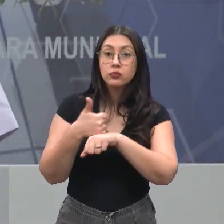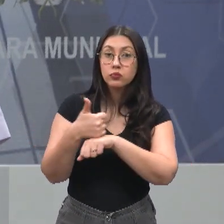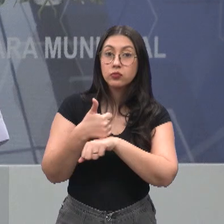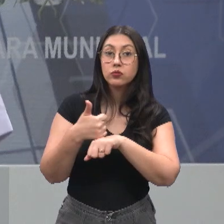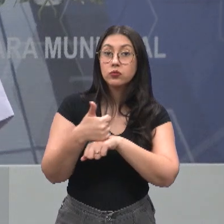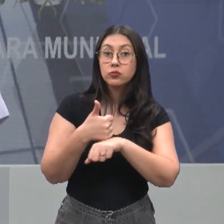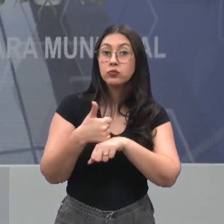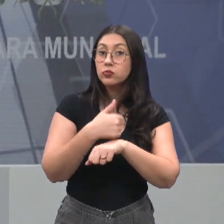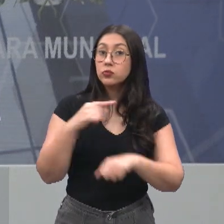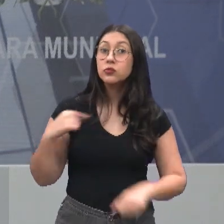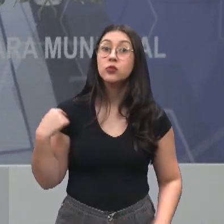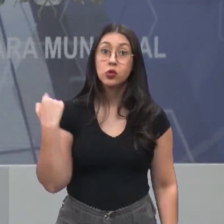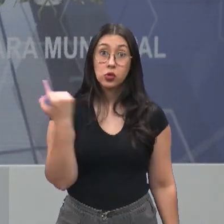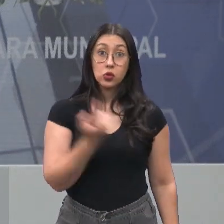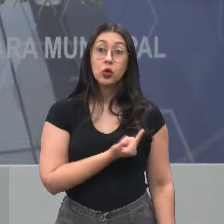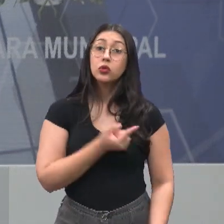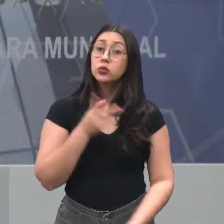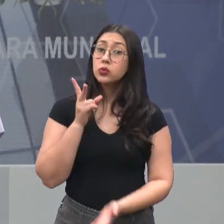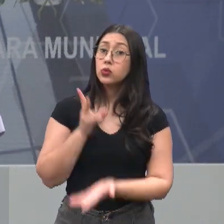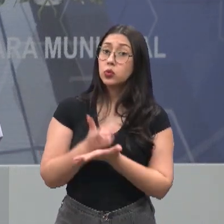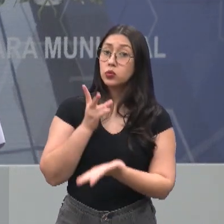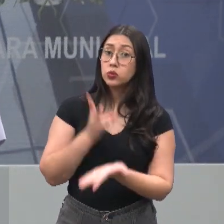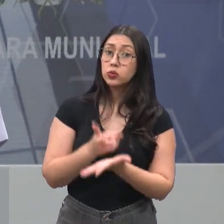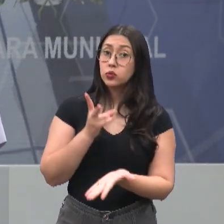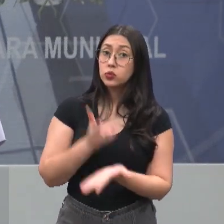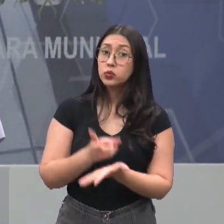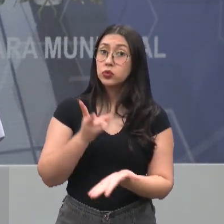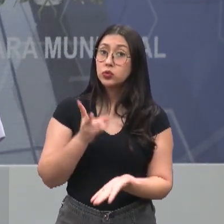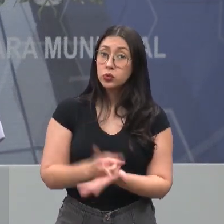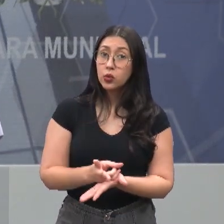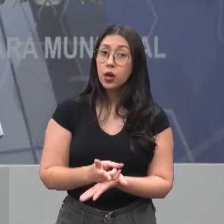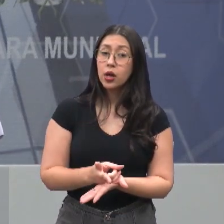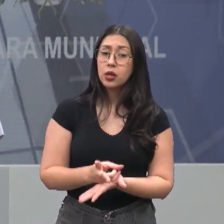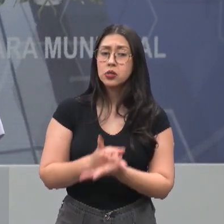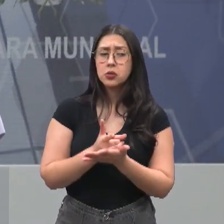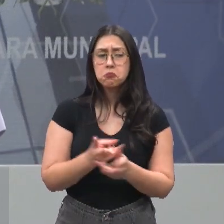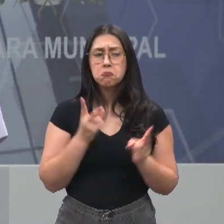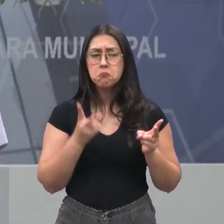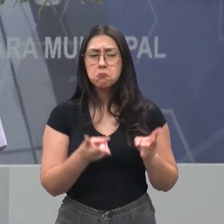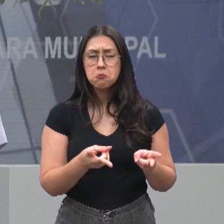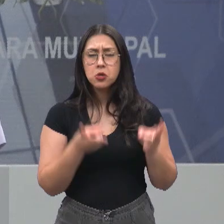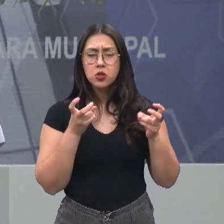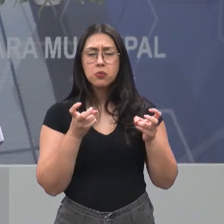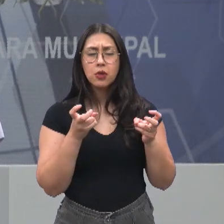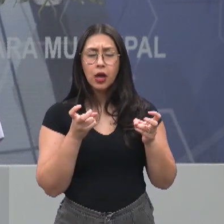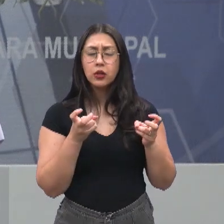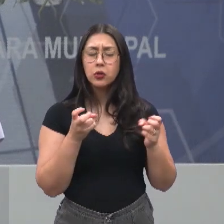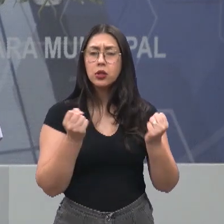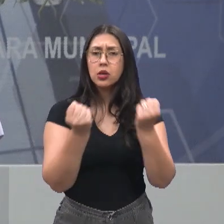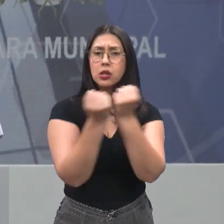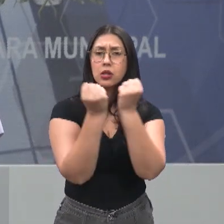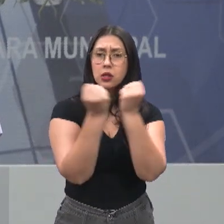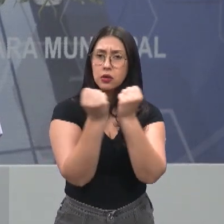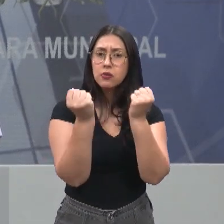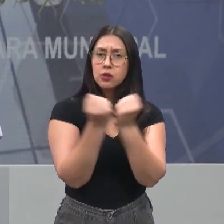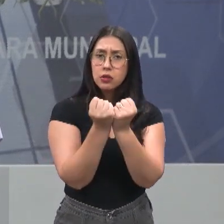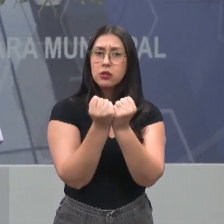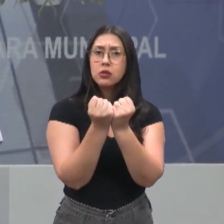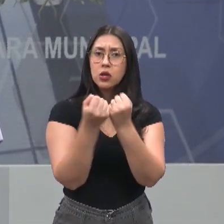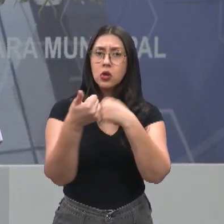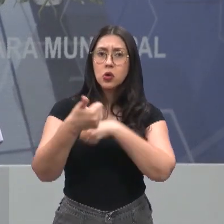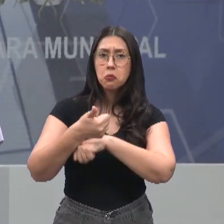nós vamos manter sempre esse olhar no sentido de defender esta